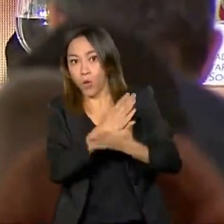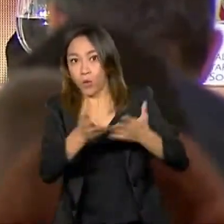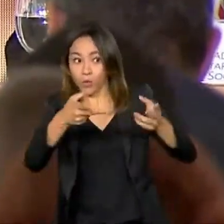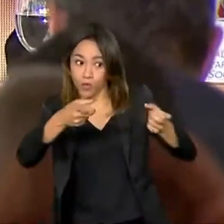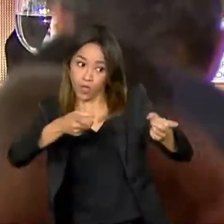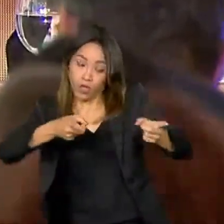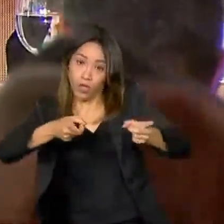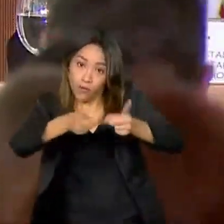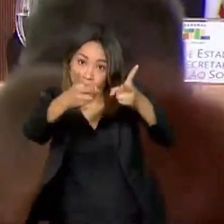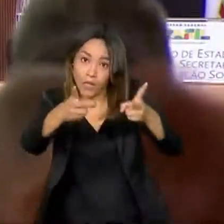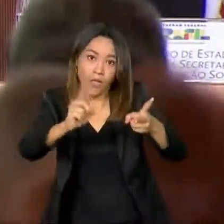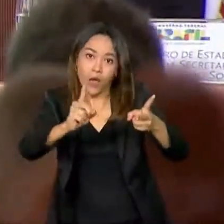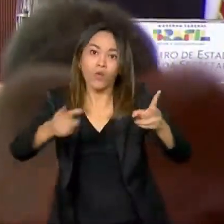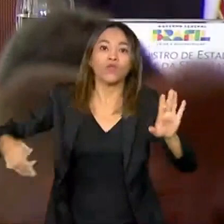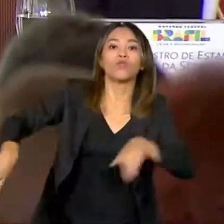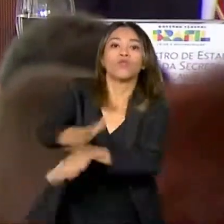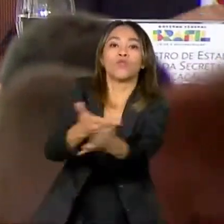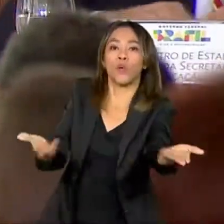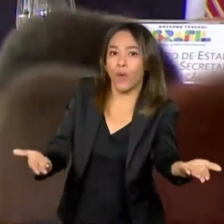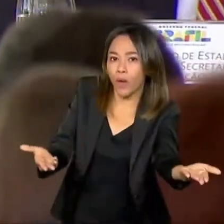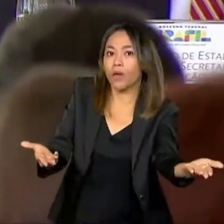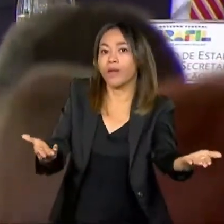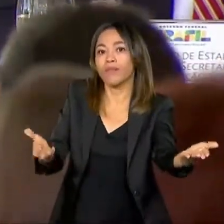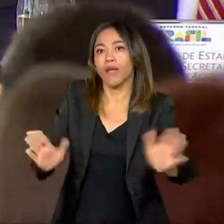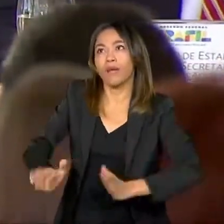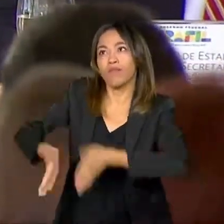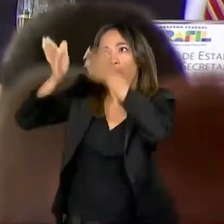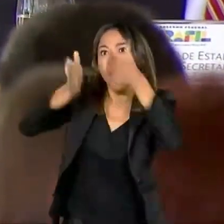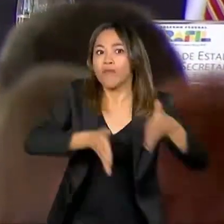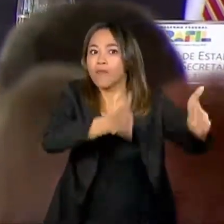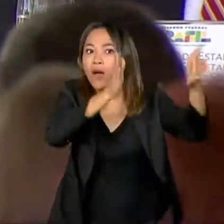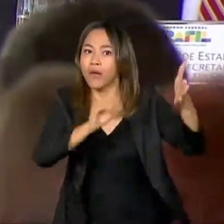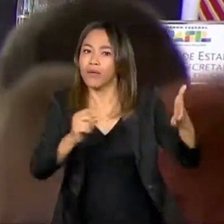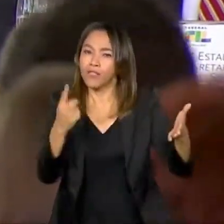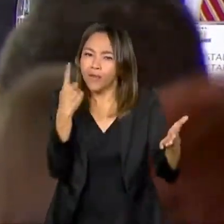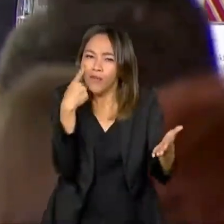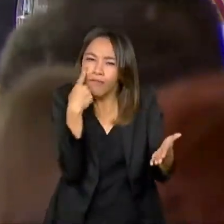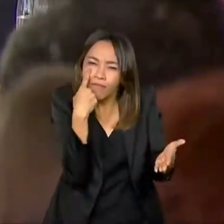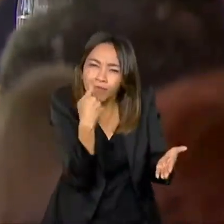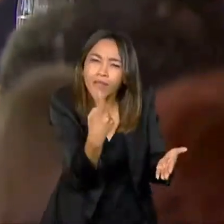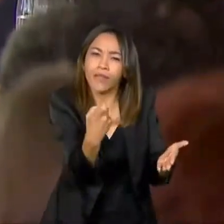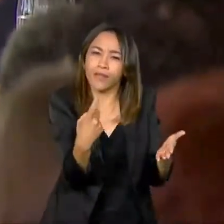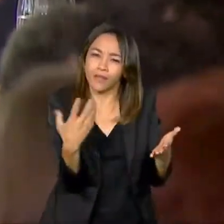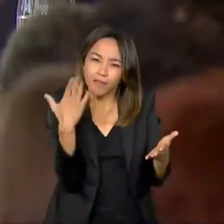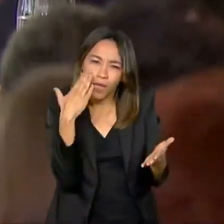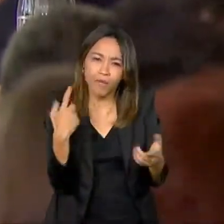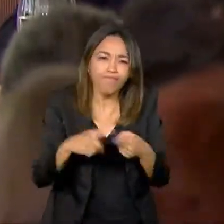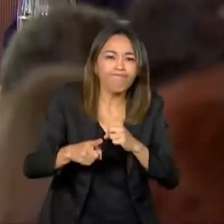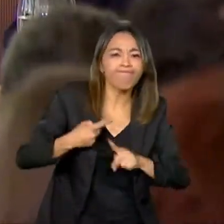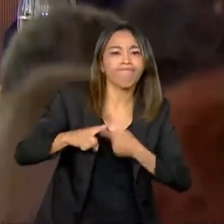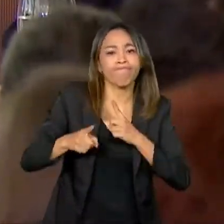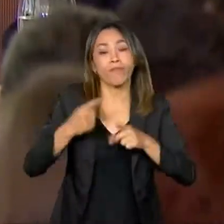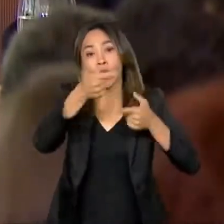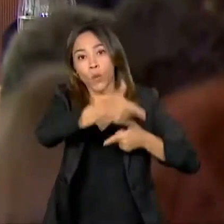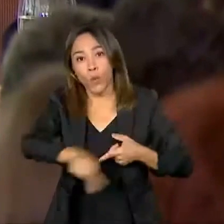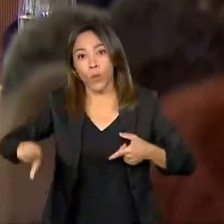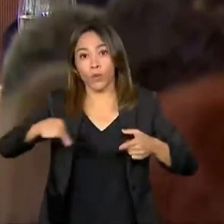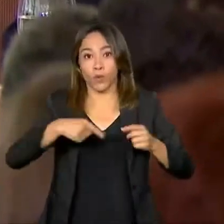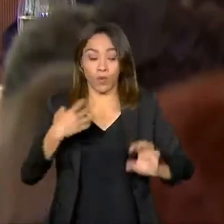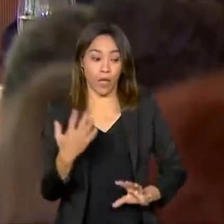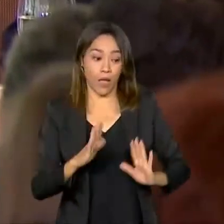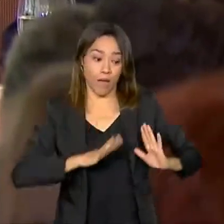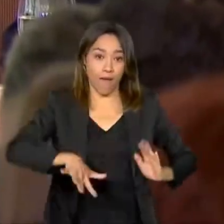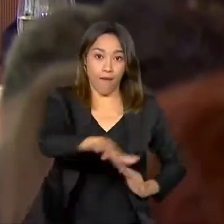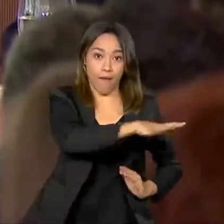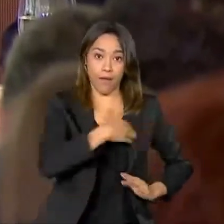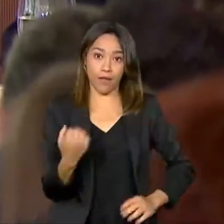de troca de patrimônio por patrimônio e também vamos abrir Por manifestação de interesse Além disso mesmo no setor de habitação social o